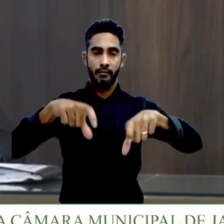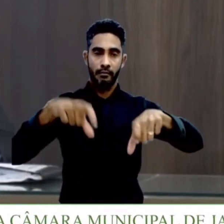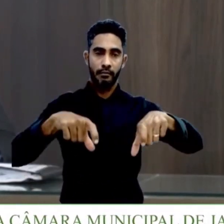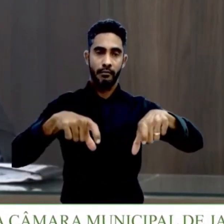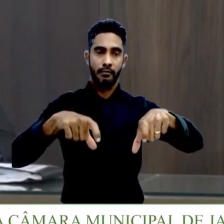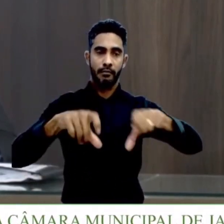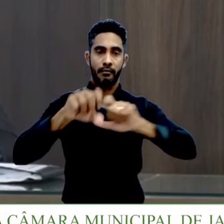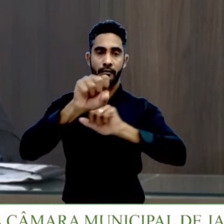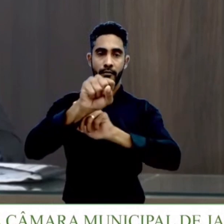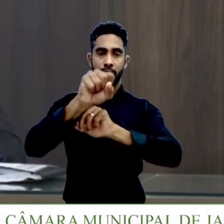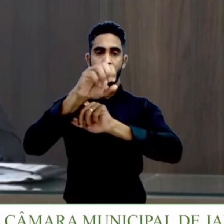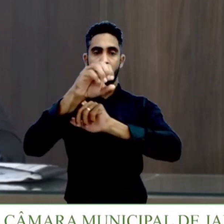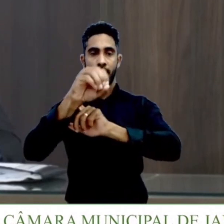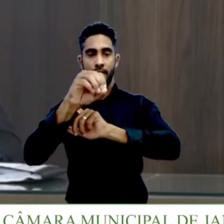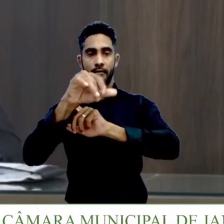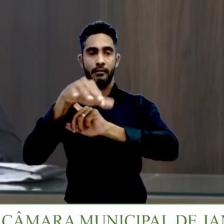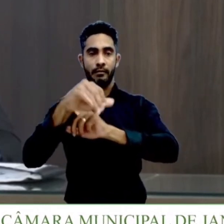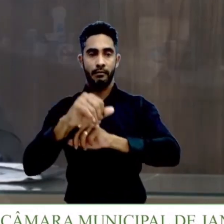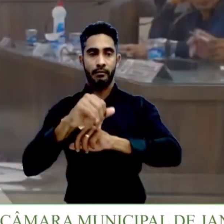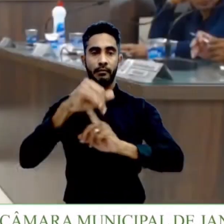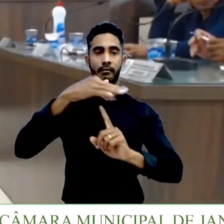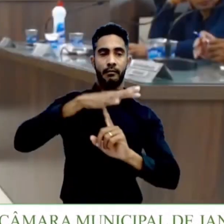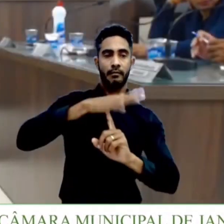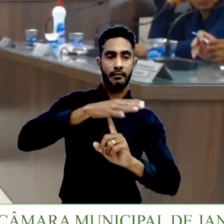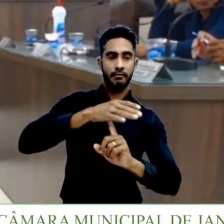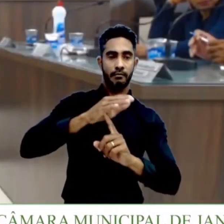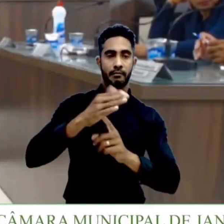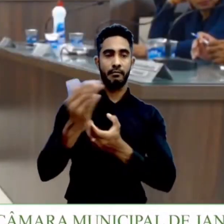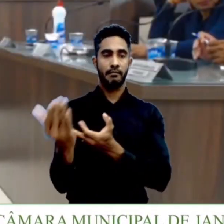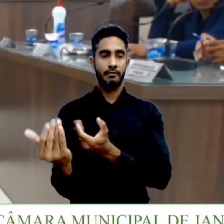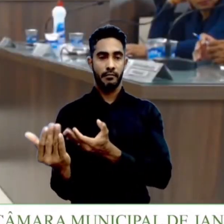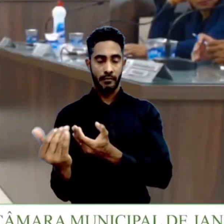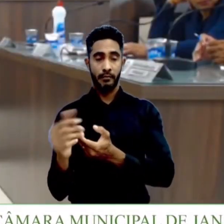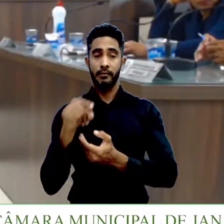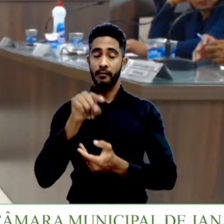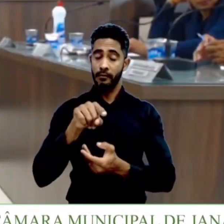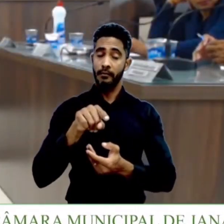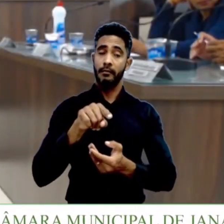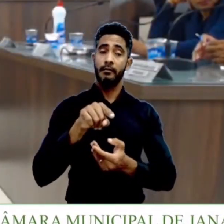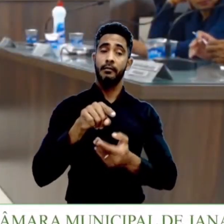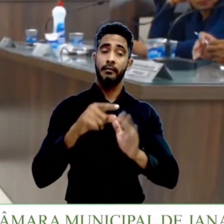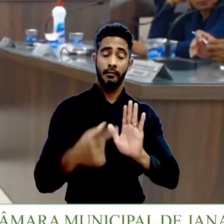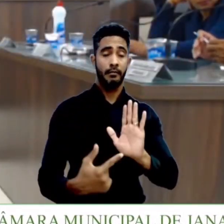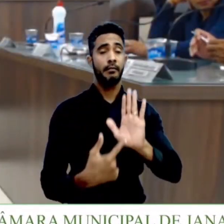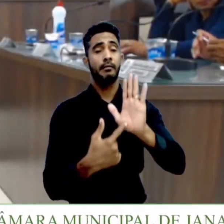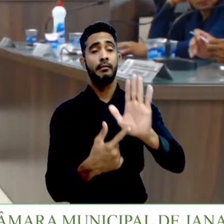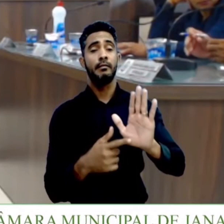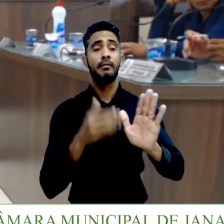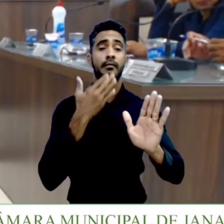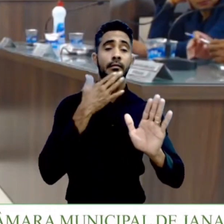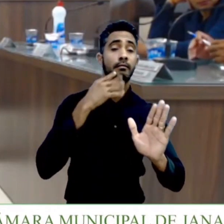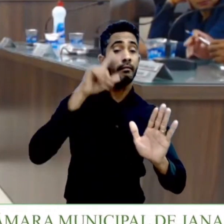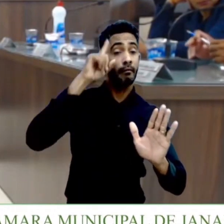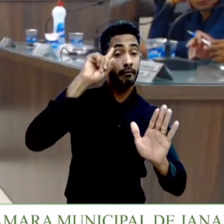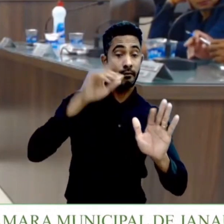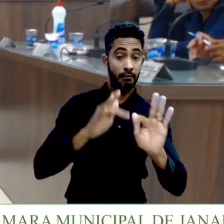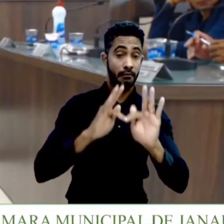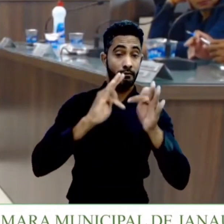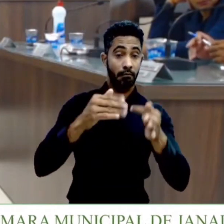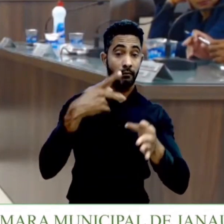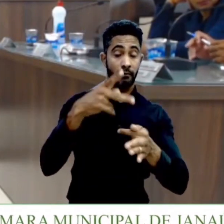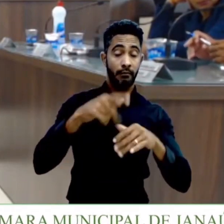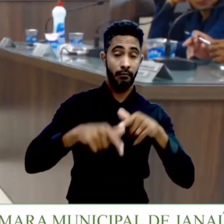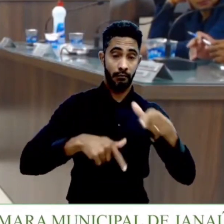Society, localizado na Praça da Juventude, e que, ainda que seja apresentado, definido o dia de finalização dessa